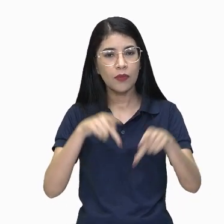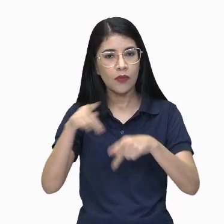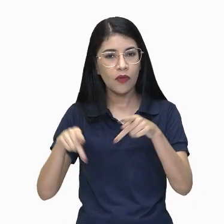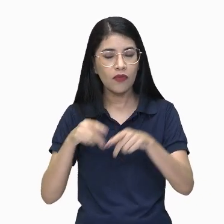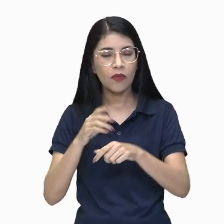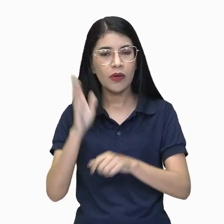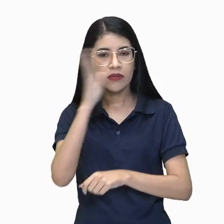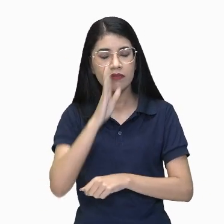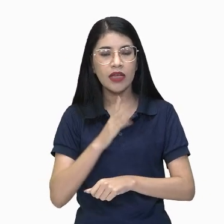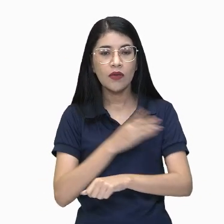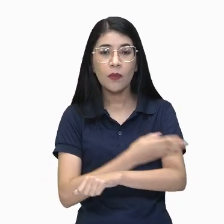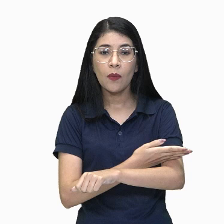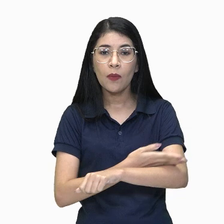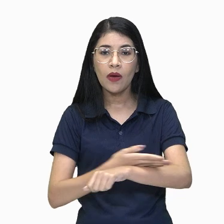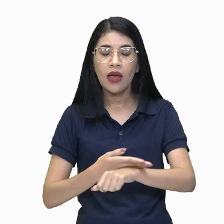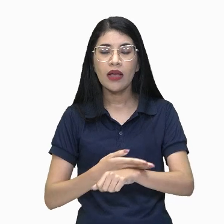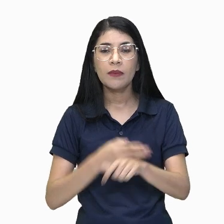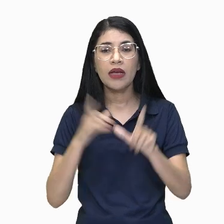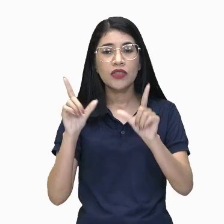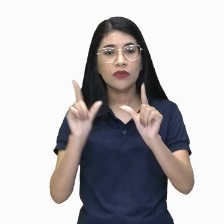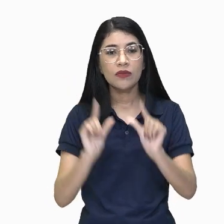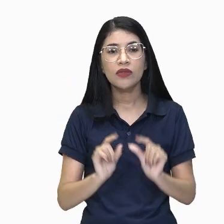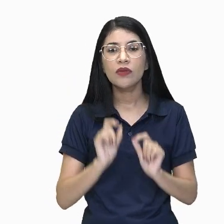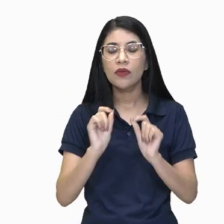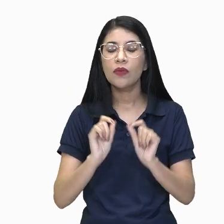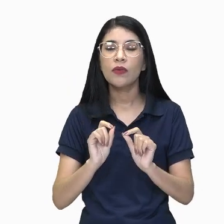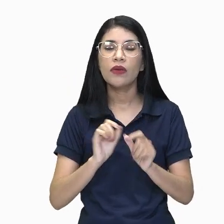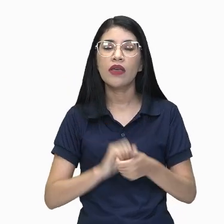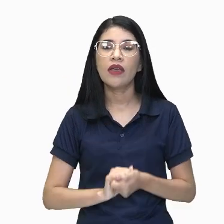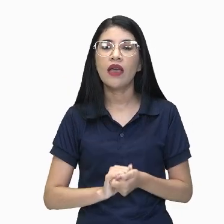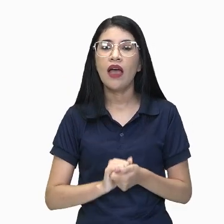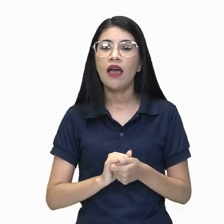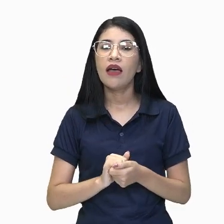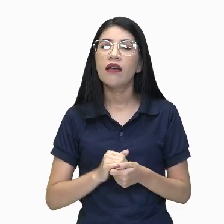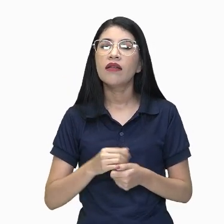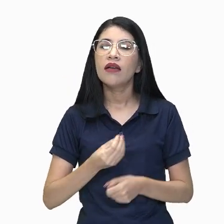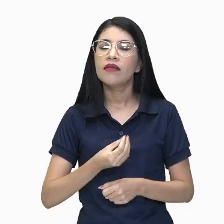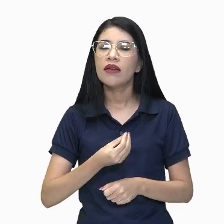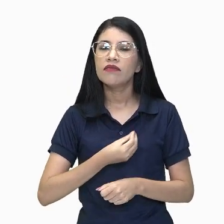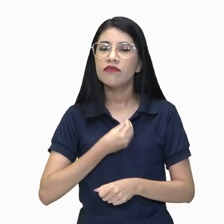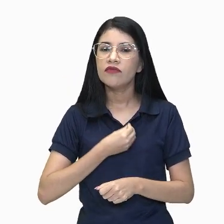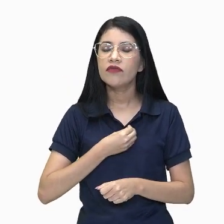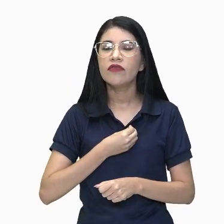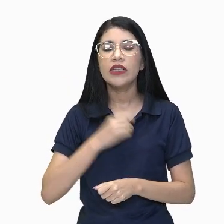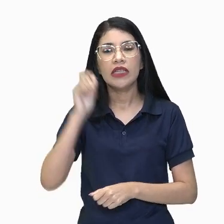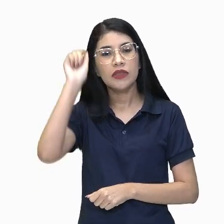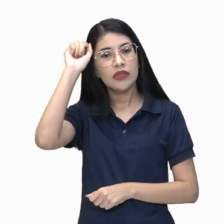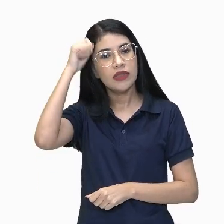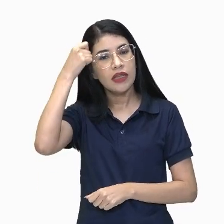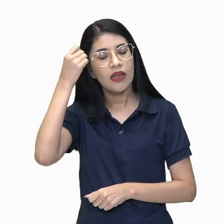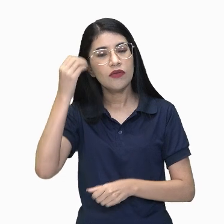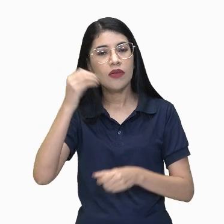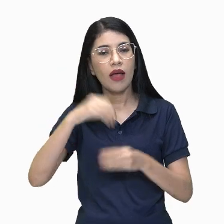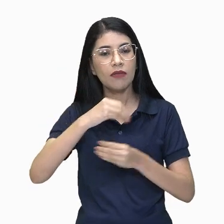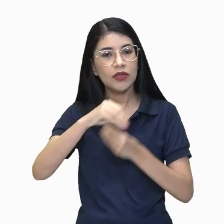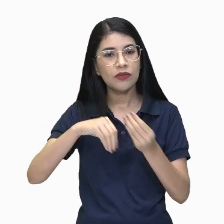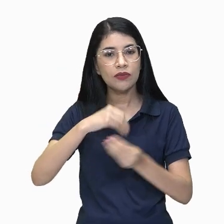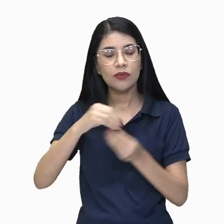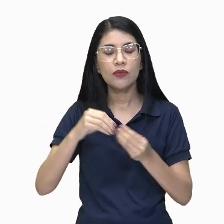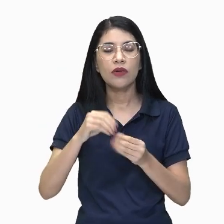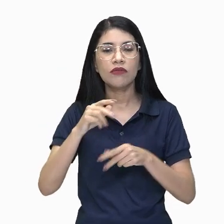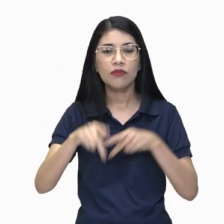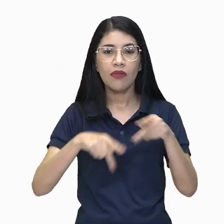diminuindo assim a negatividade, veja que está entre aspas, da presença do negro na composição do povo brasileiro. Então eles